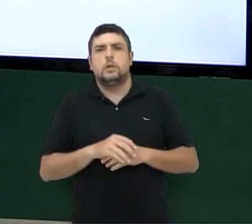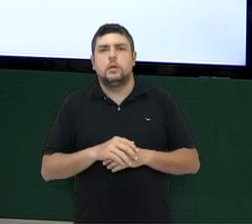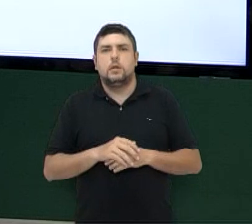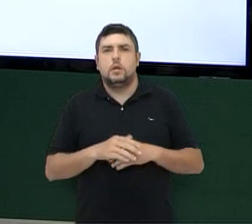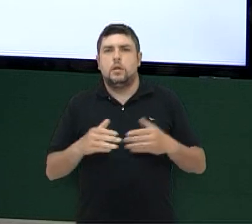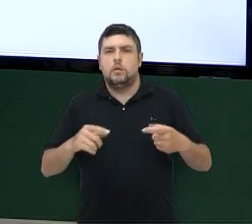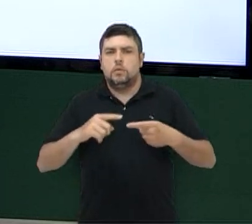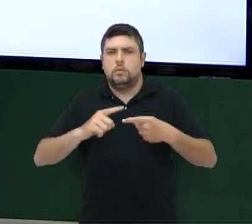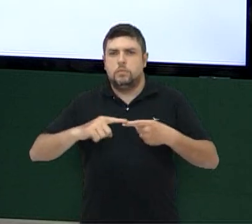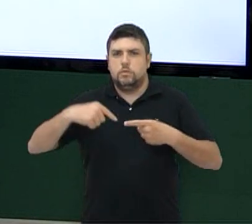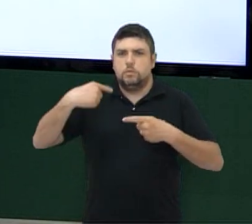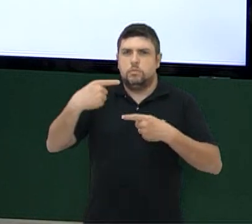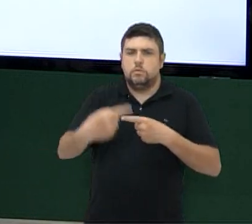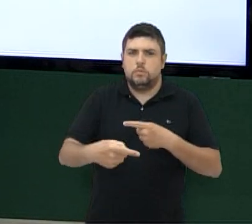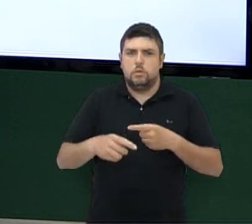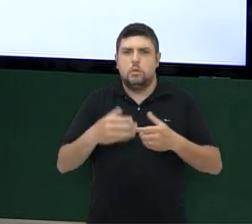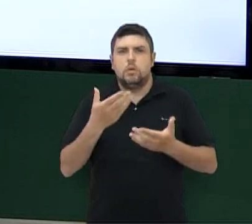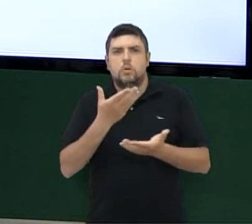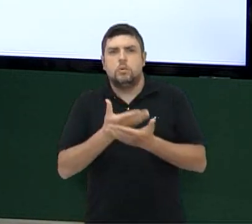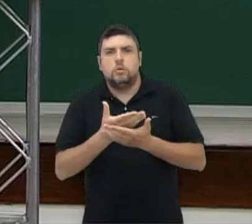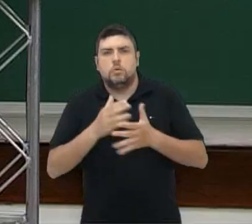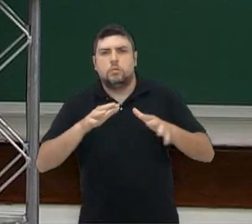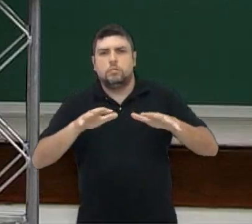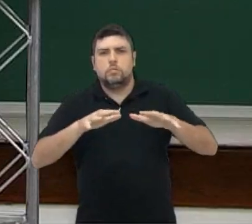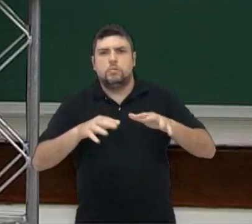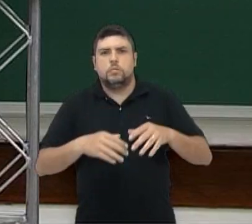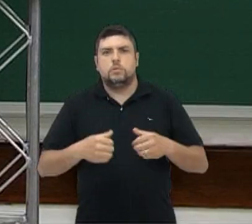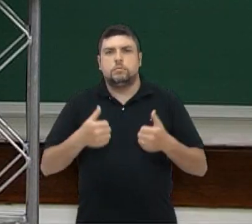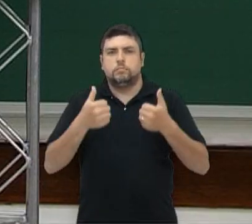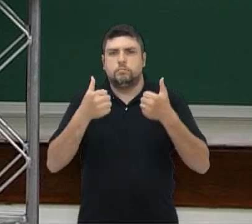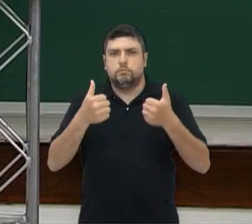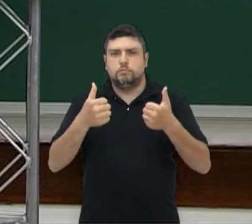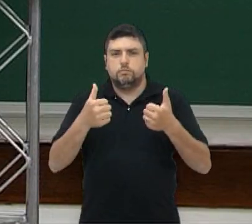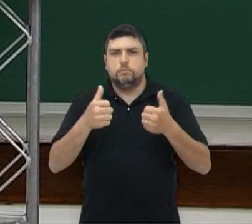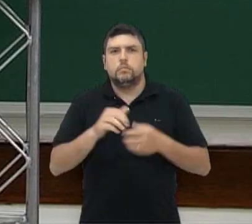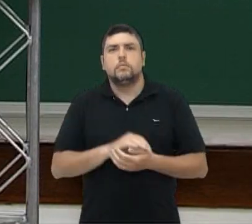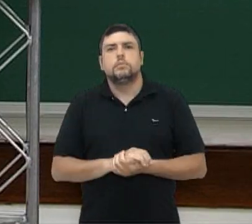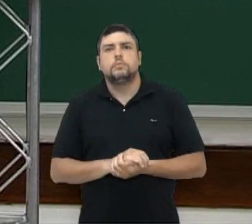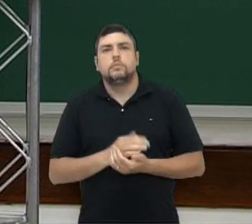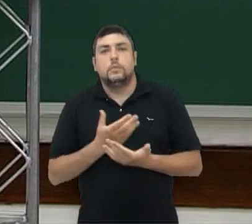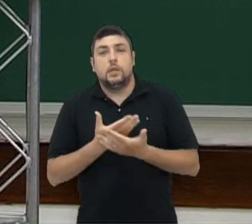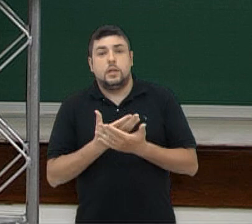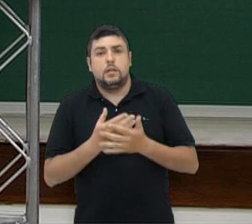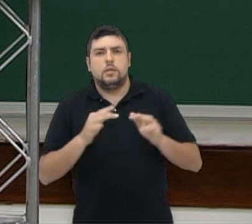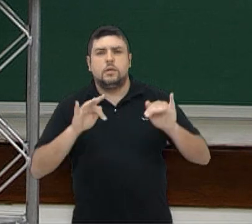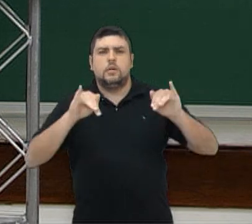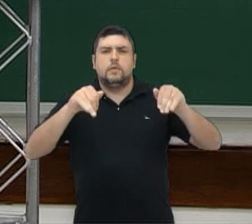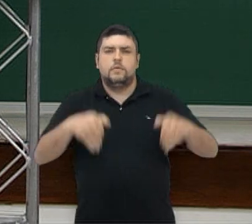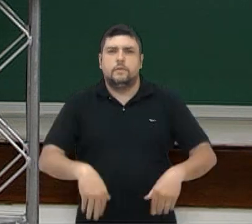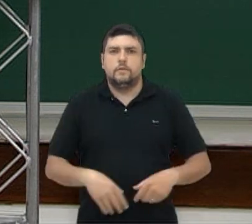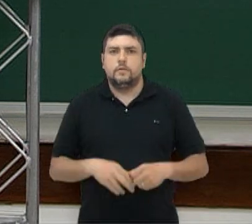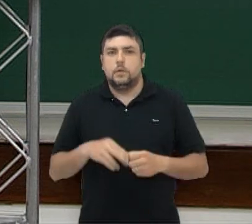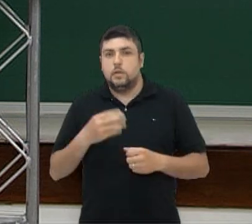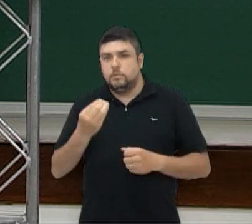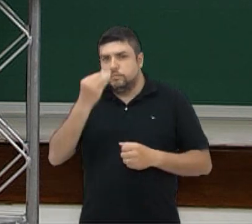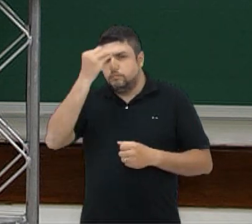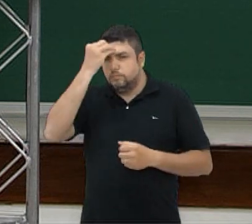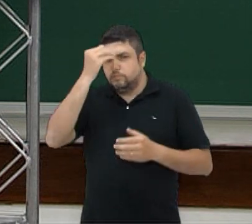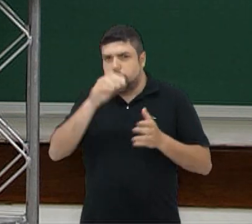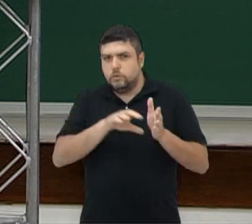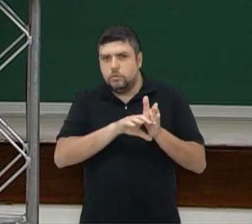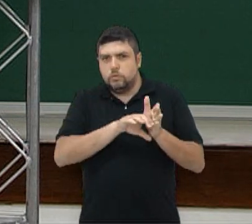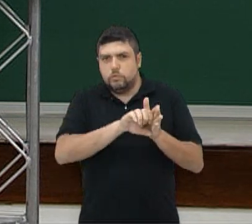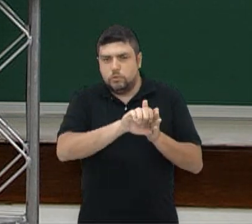poder continuar e estudar os movimentos aí. Gente, finalizamos nossa aula por aqui. Lembre-se de fazer as suas atividades lá no